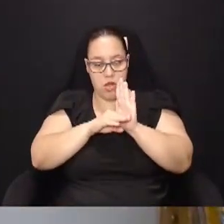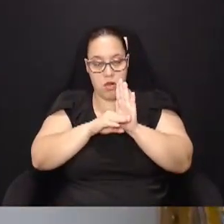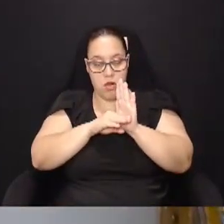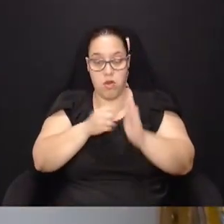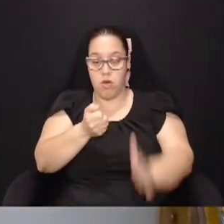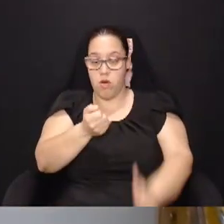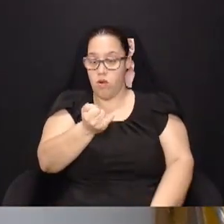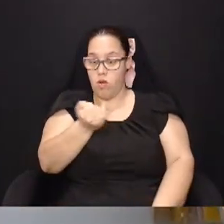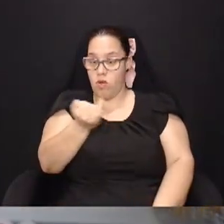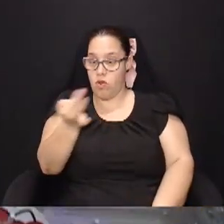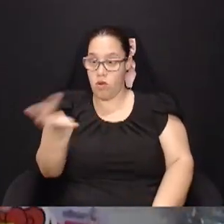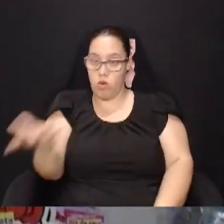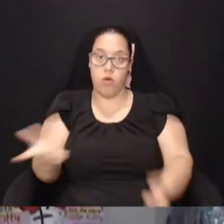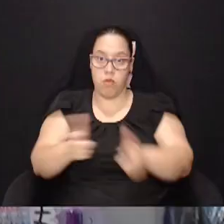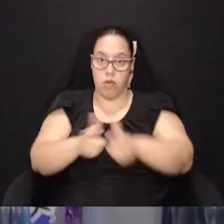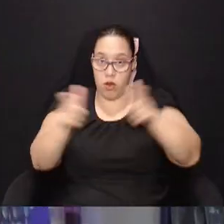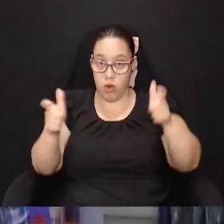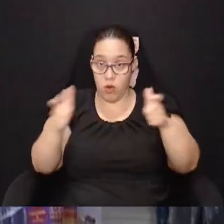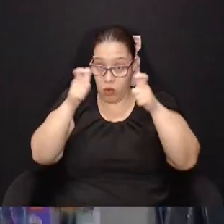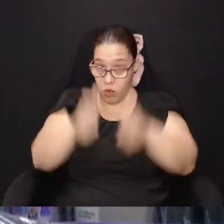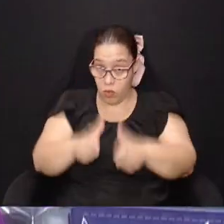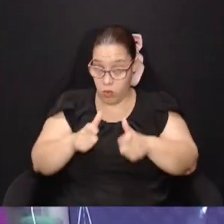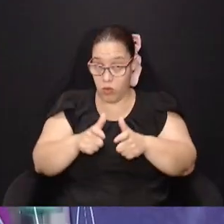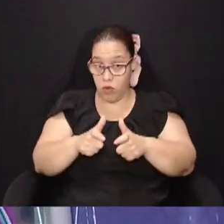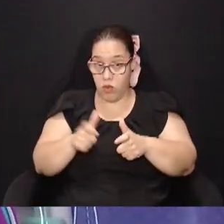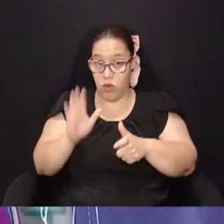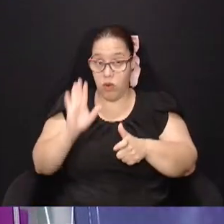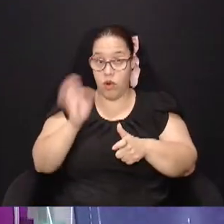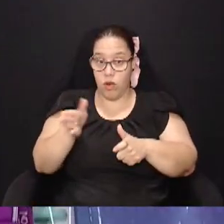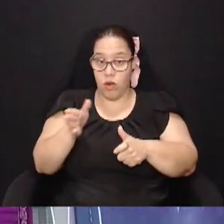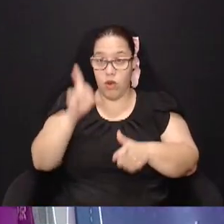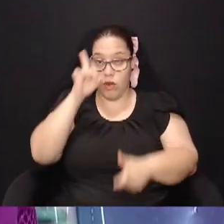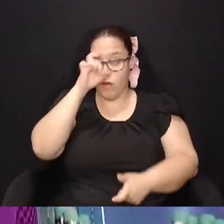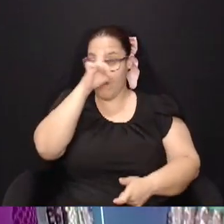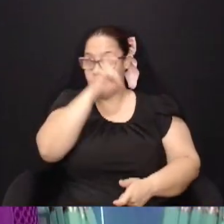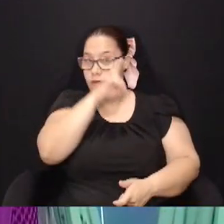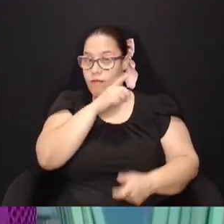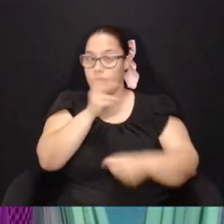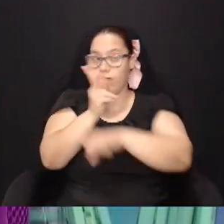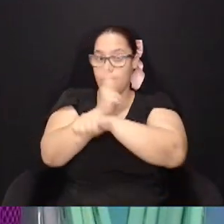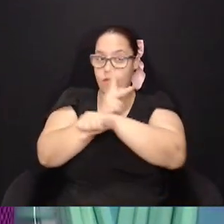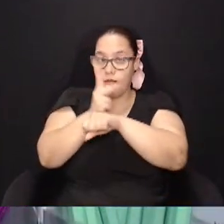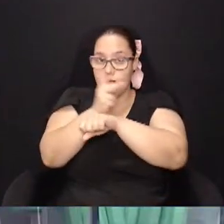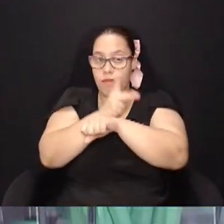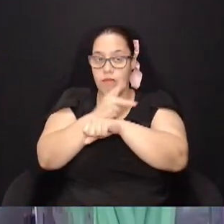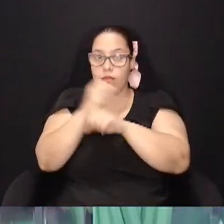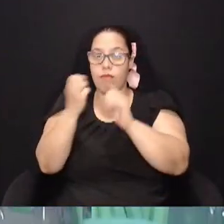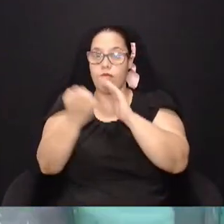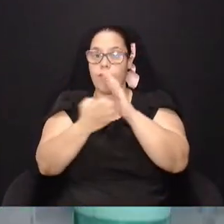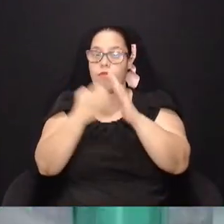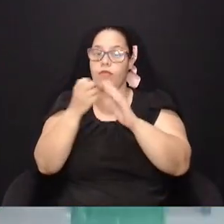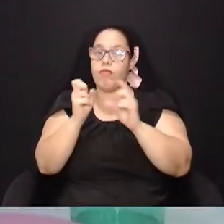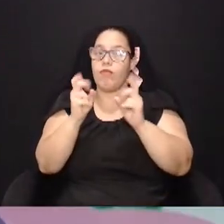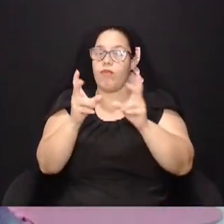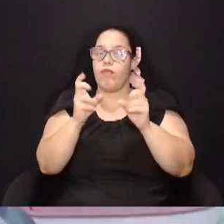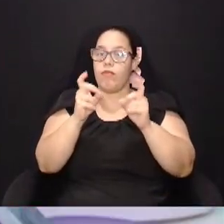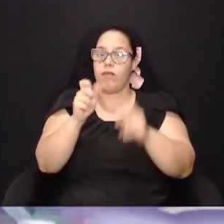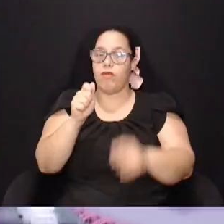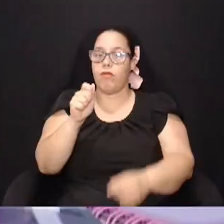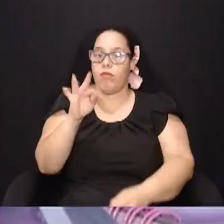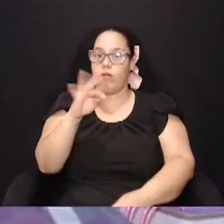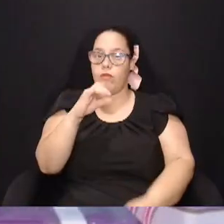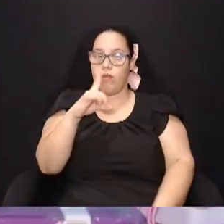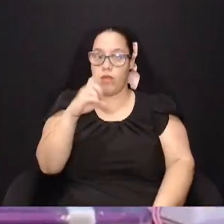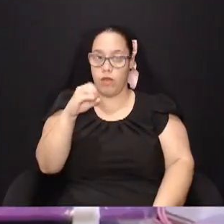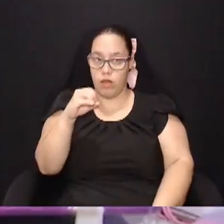local, e já é um pouco mais difícil você buscar uma empresa que venda no atacado, né? Vender